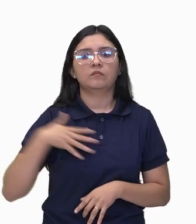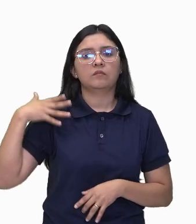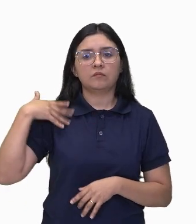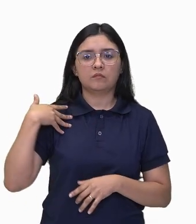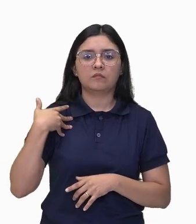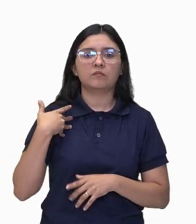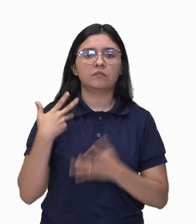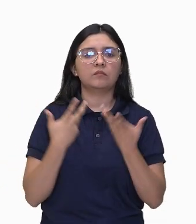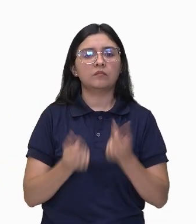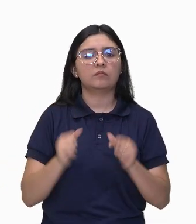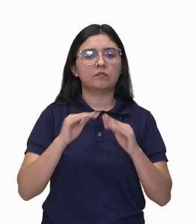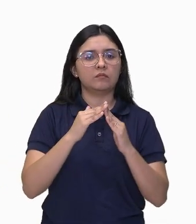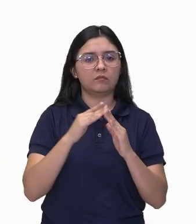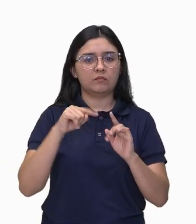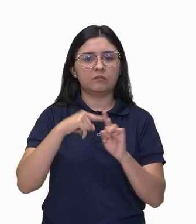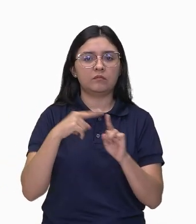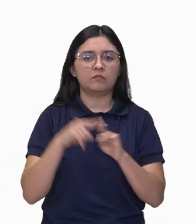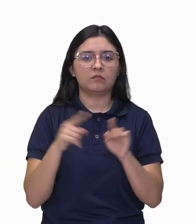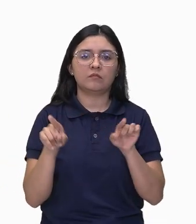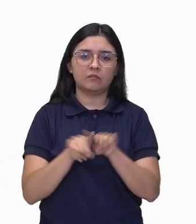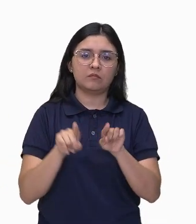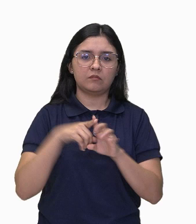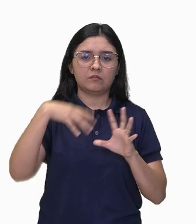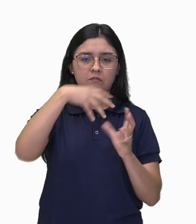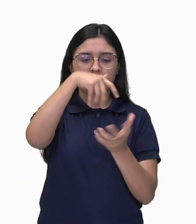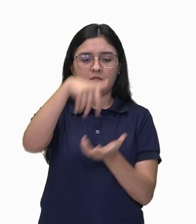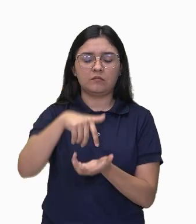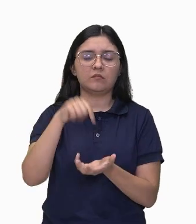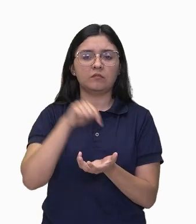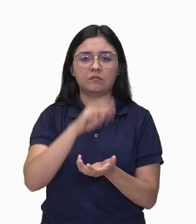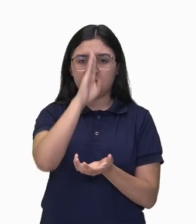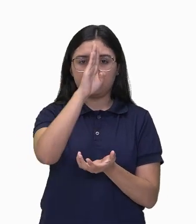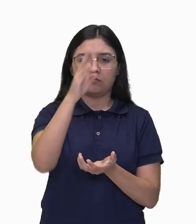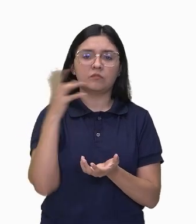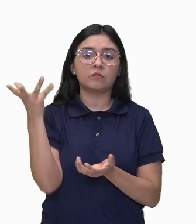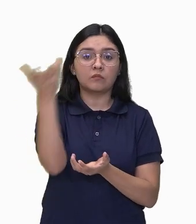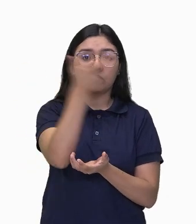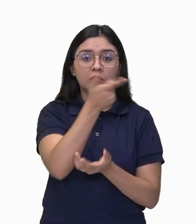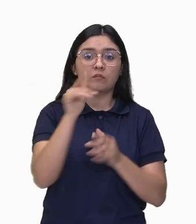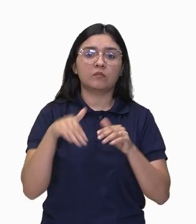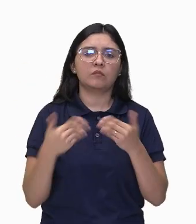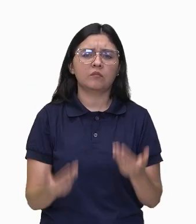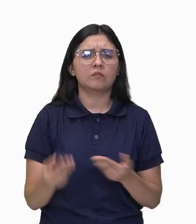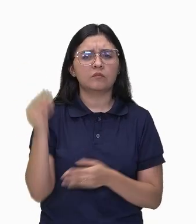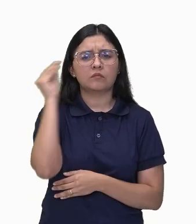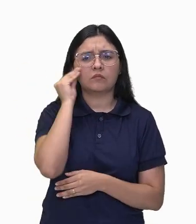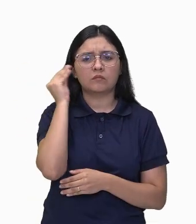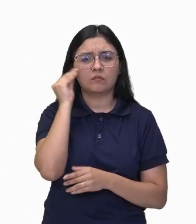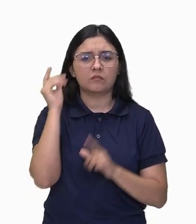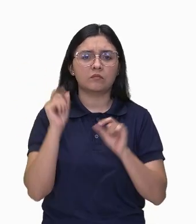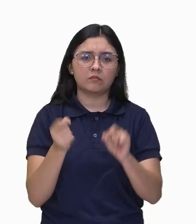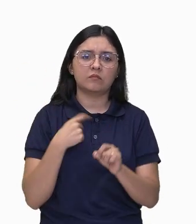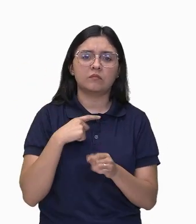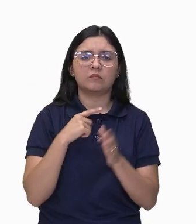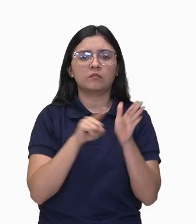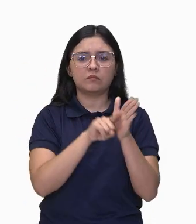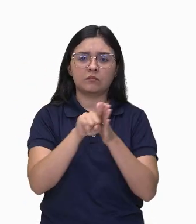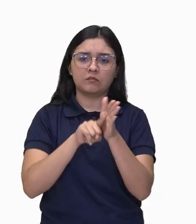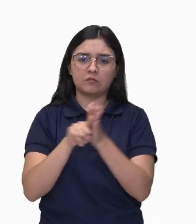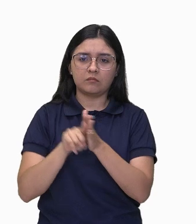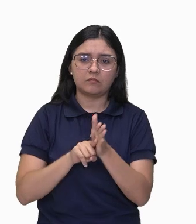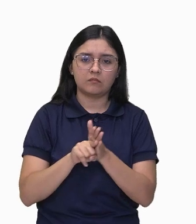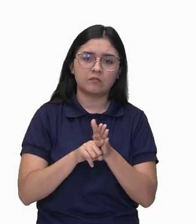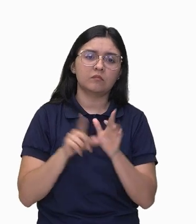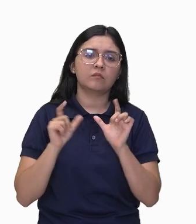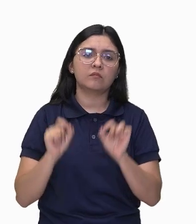Igreja, segundo o qual a Terra era o centro do universo. A partir das observações astronômicas, Copérnico formulou